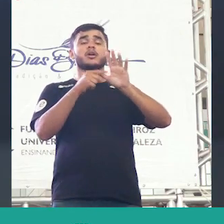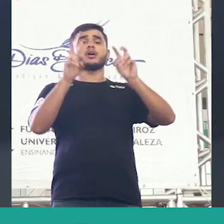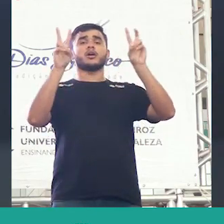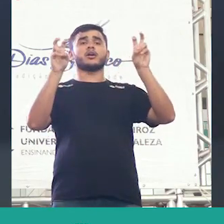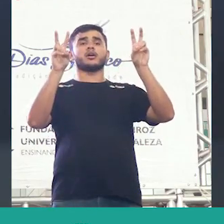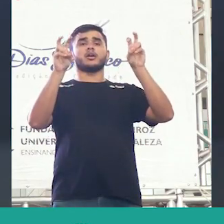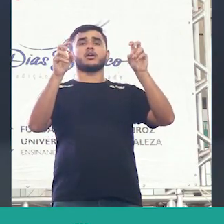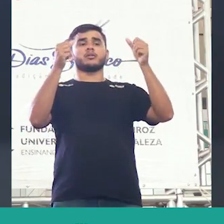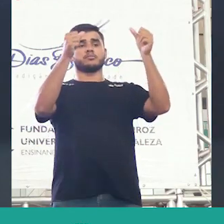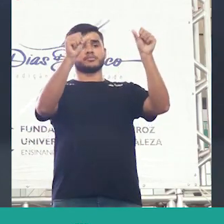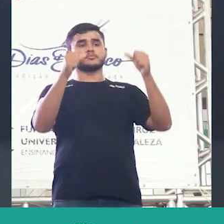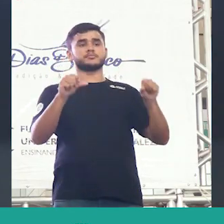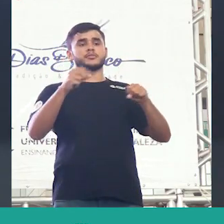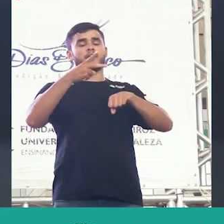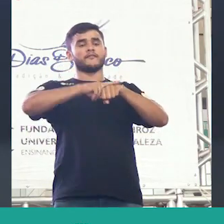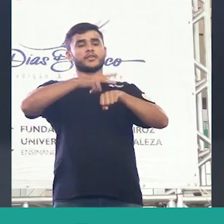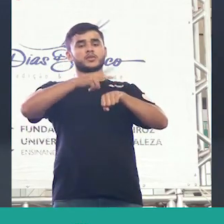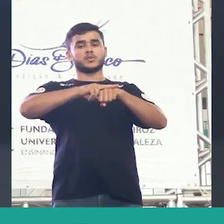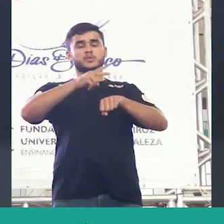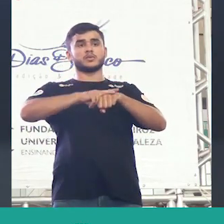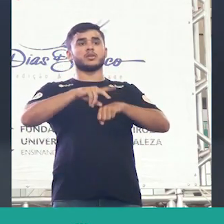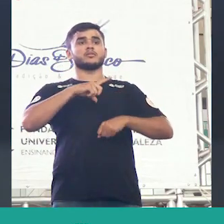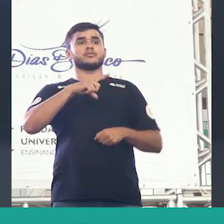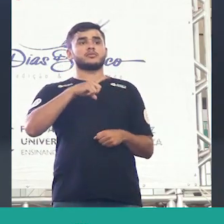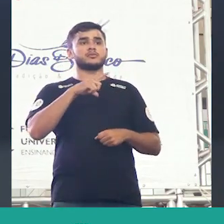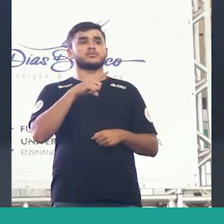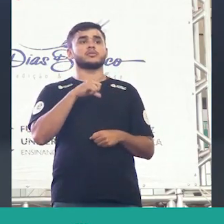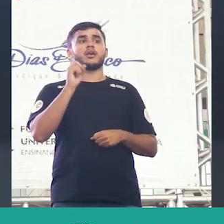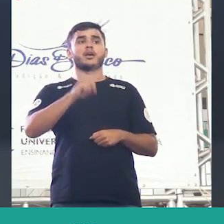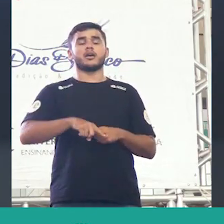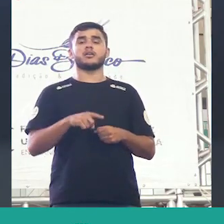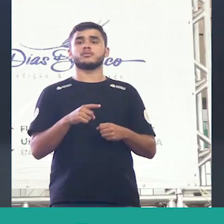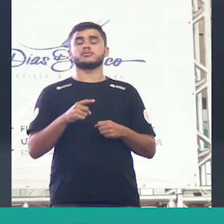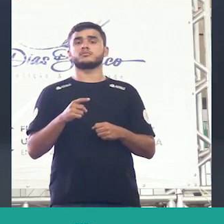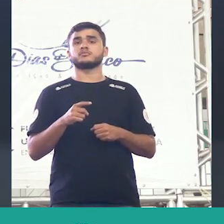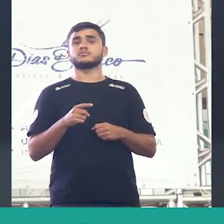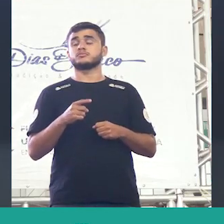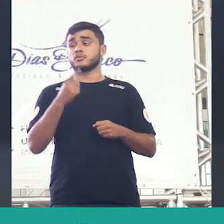sobre a aplicação de películas nos vidros dos veículos é que